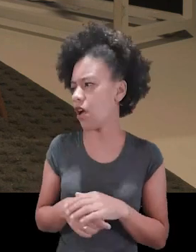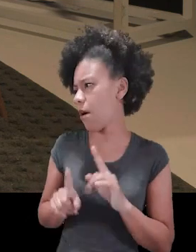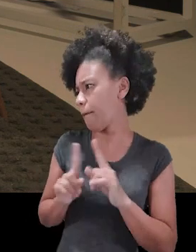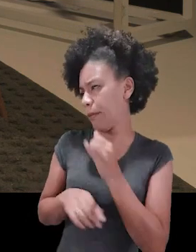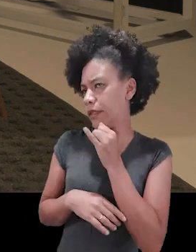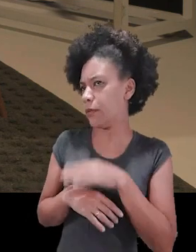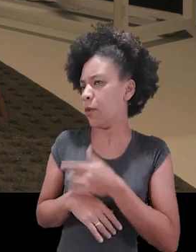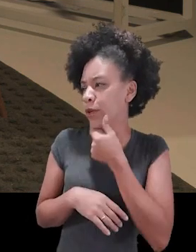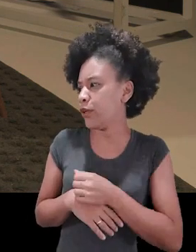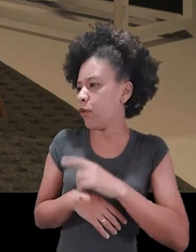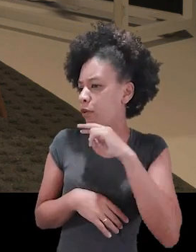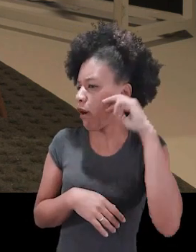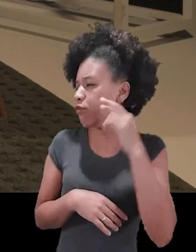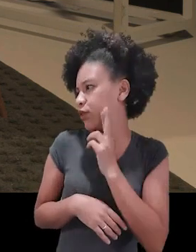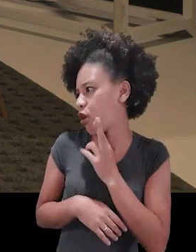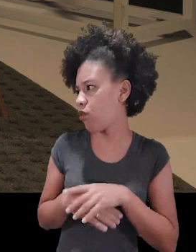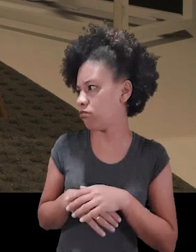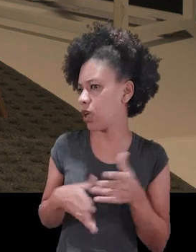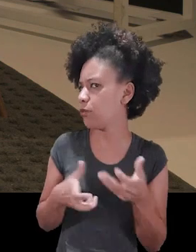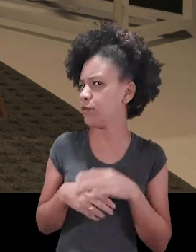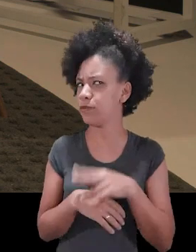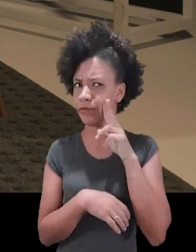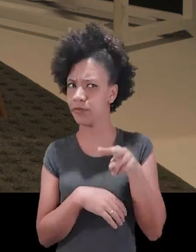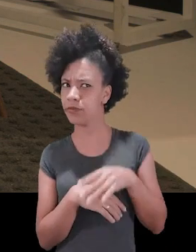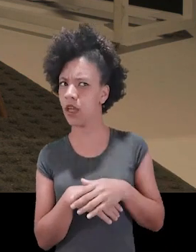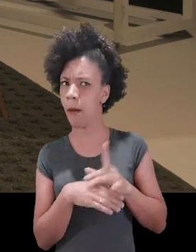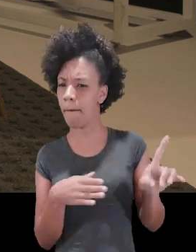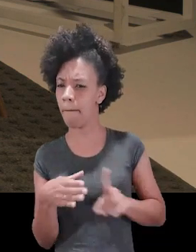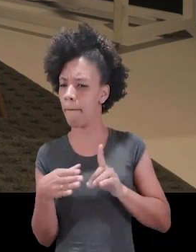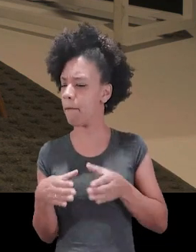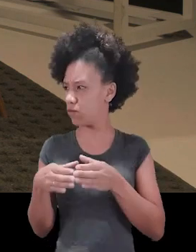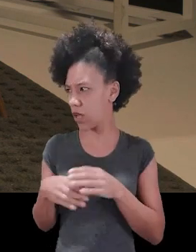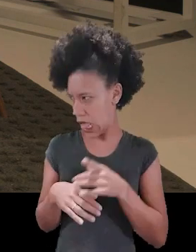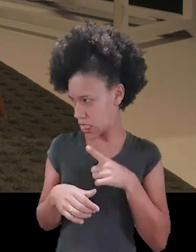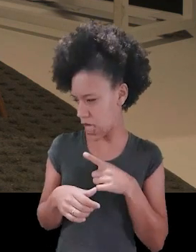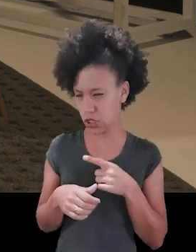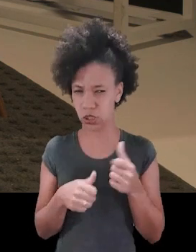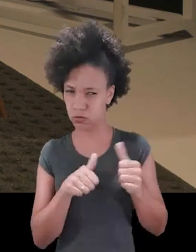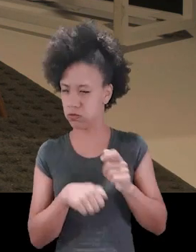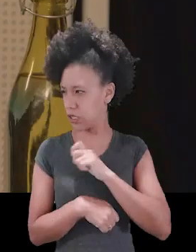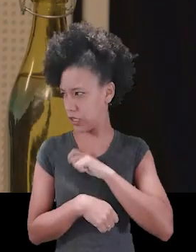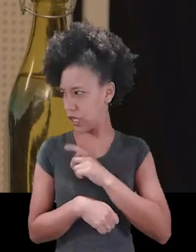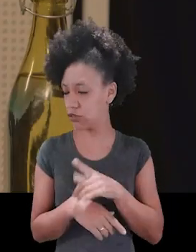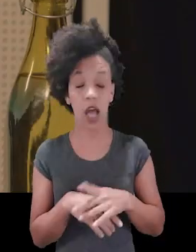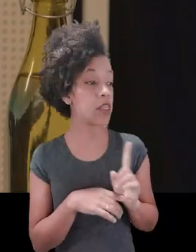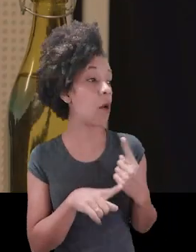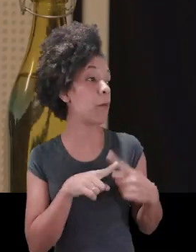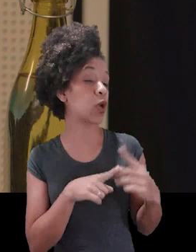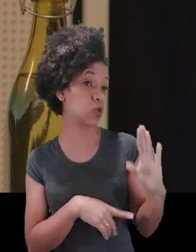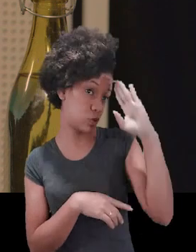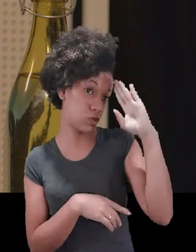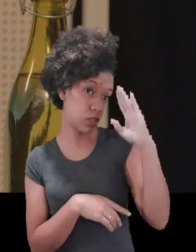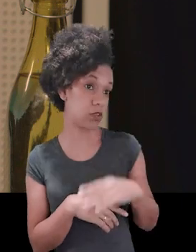calcinha rosa lá isso daí também não esse mundo o cara fala quer saber mão vou botar esse maluco aqui para dar um bem essa coisa meio não sabe porque o